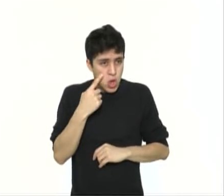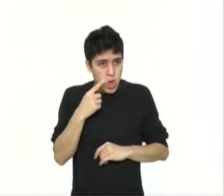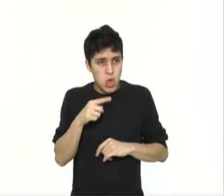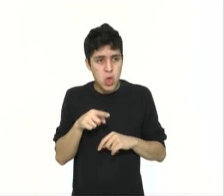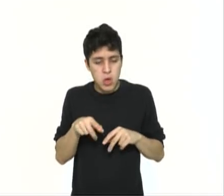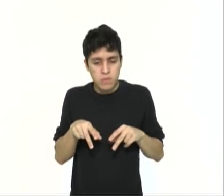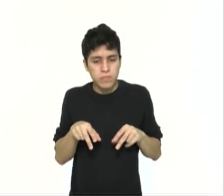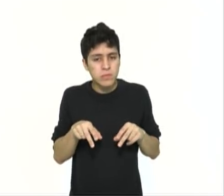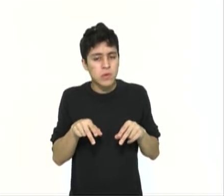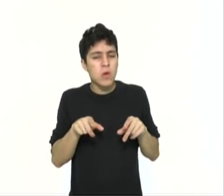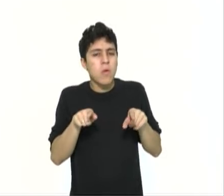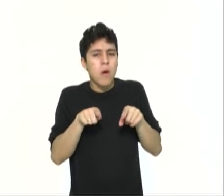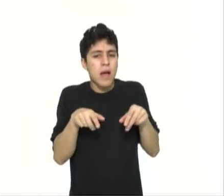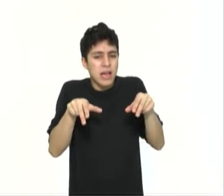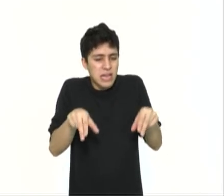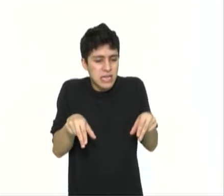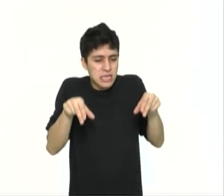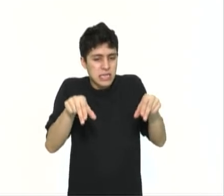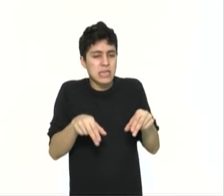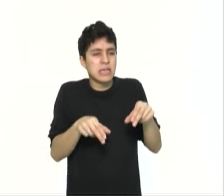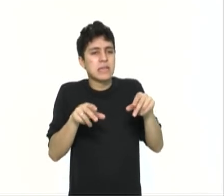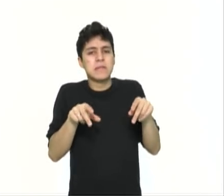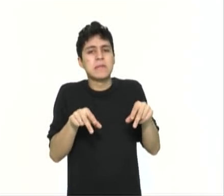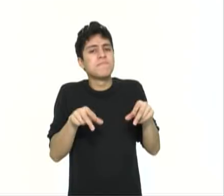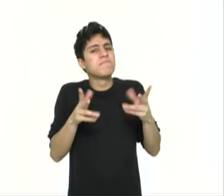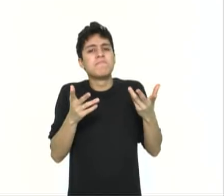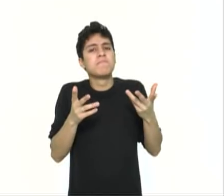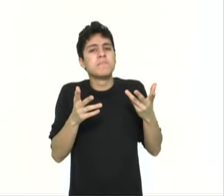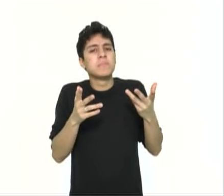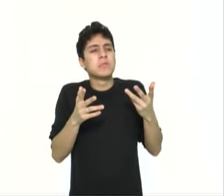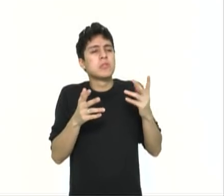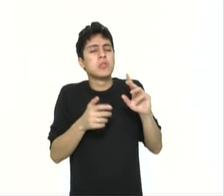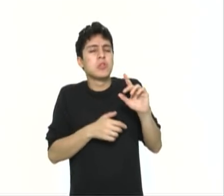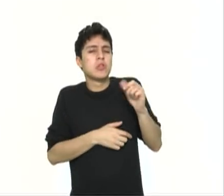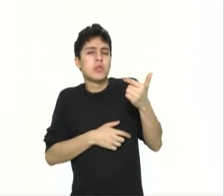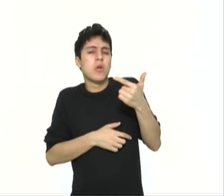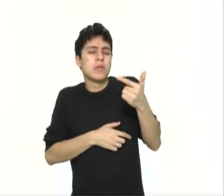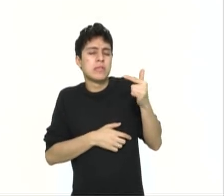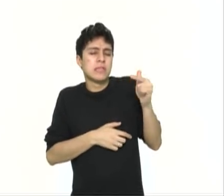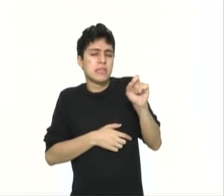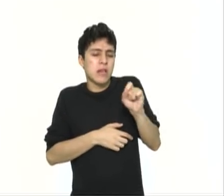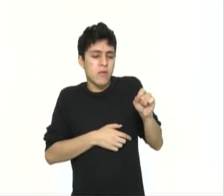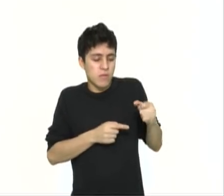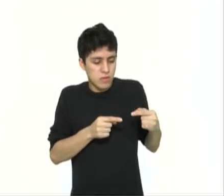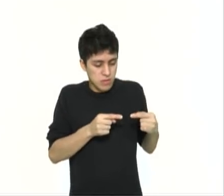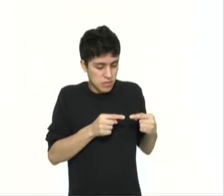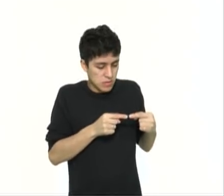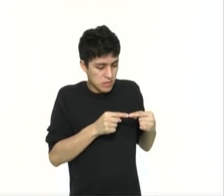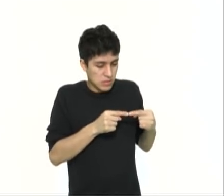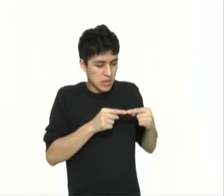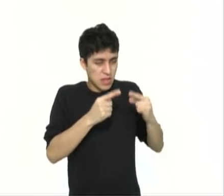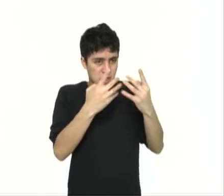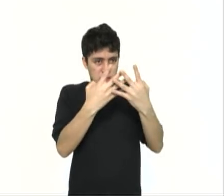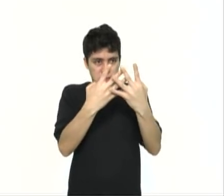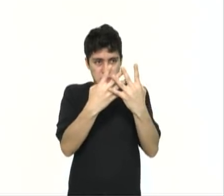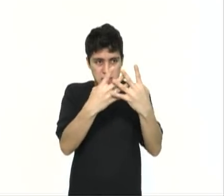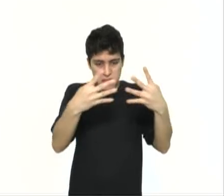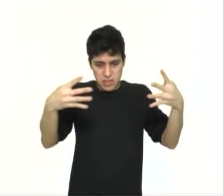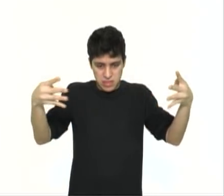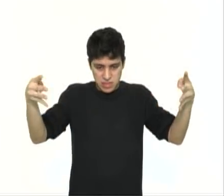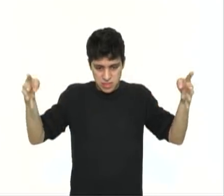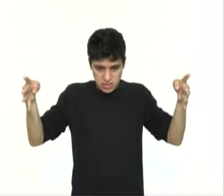que mora em um zoológico, ele demora 12 segundos para atravessar a sua jaula, tá? Que